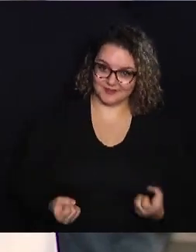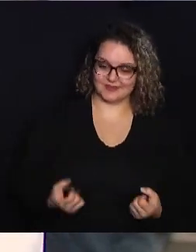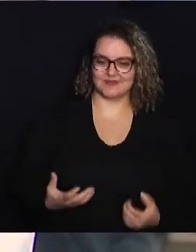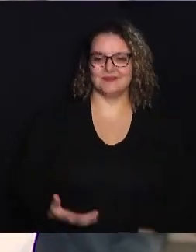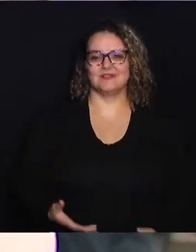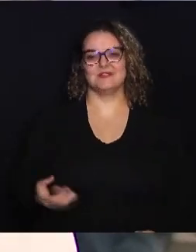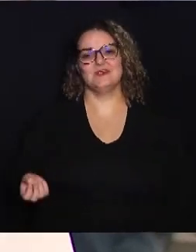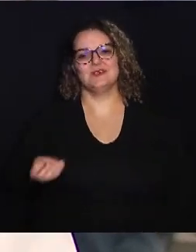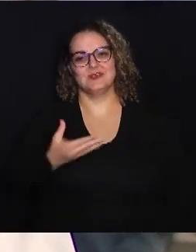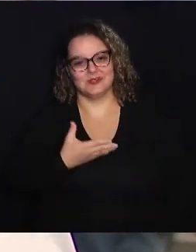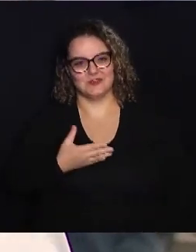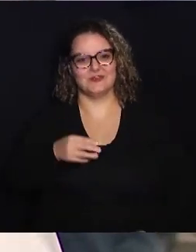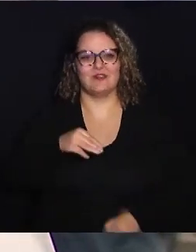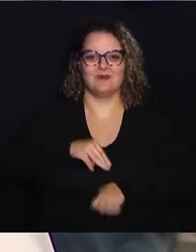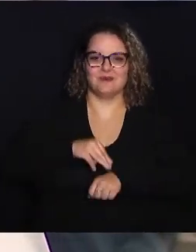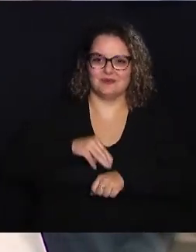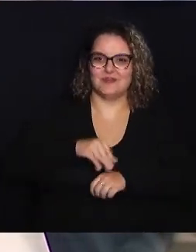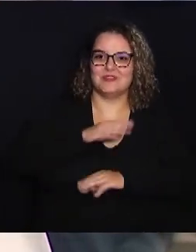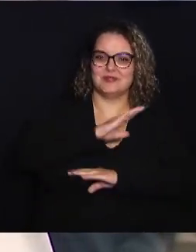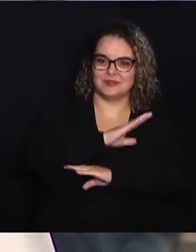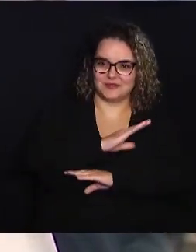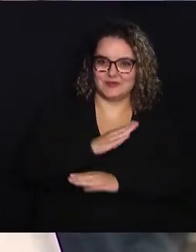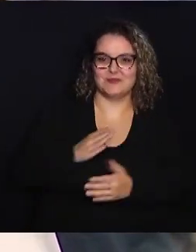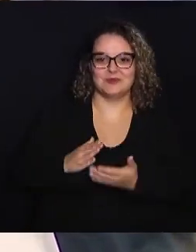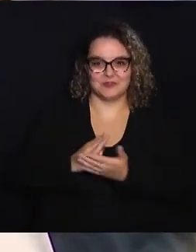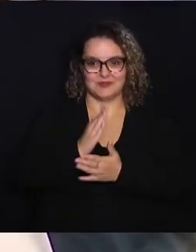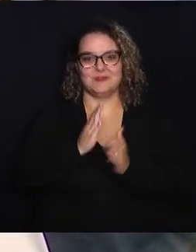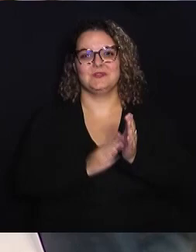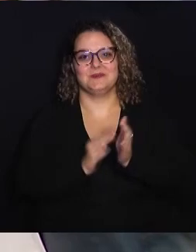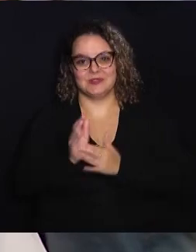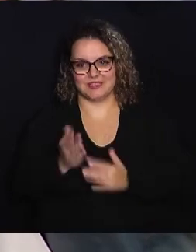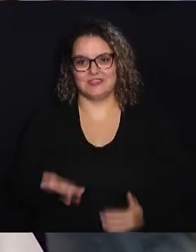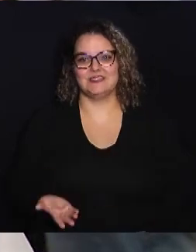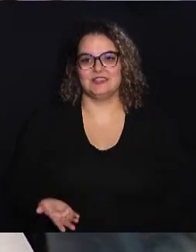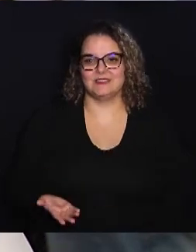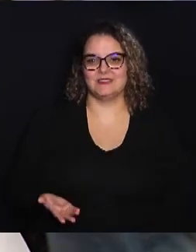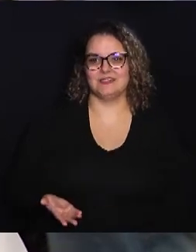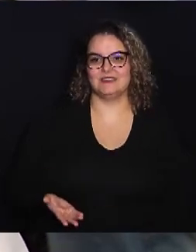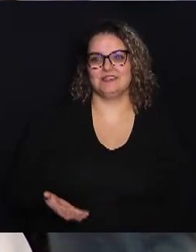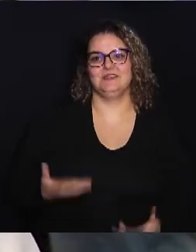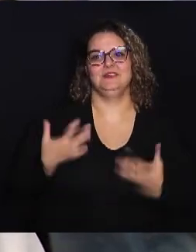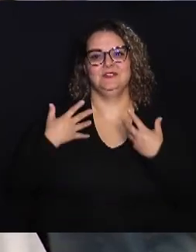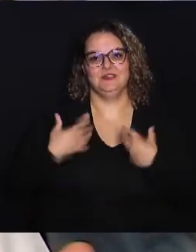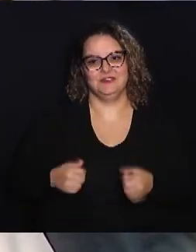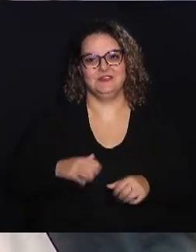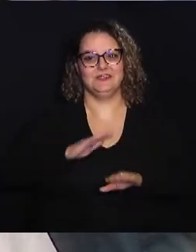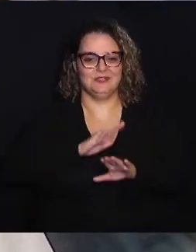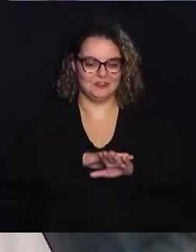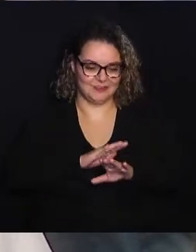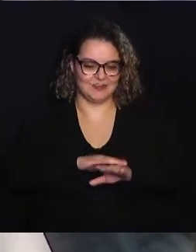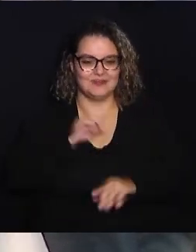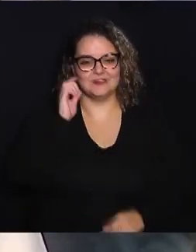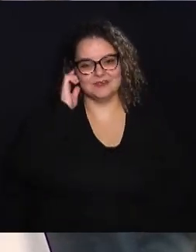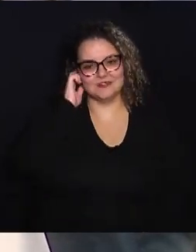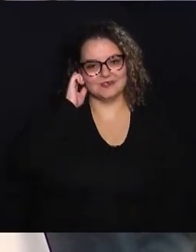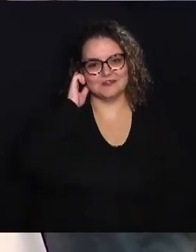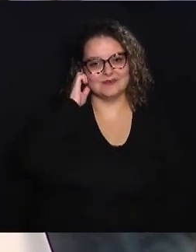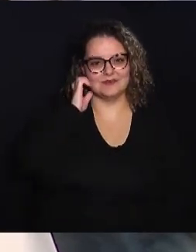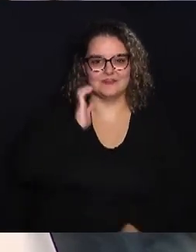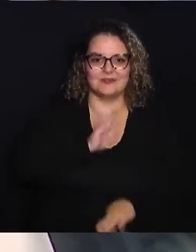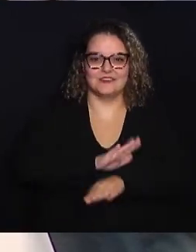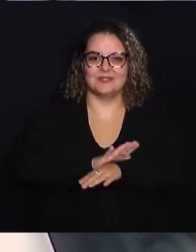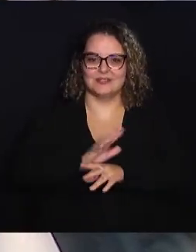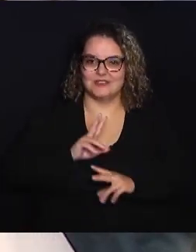de recepcionar os novos integrantes da Câmara que passaram no concurso e já assumiram as suas funções,